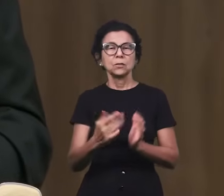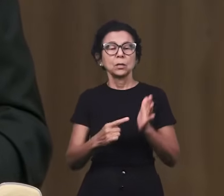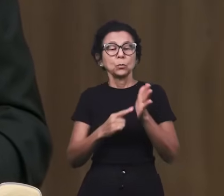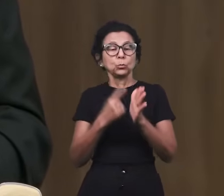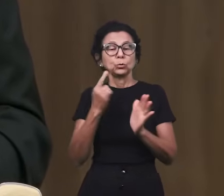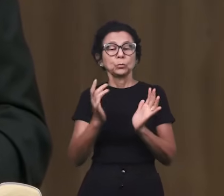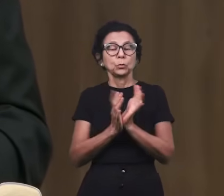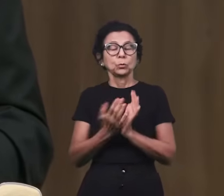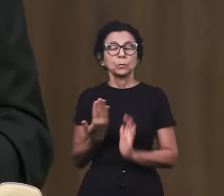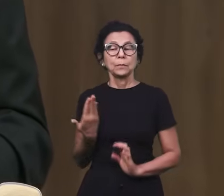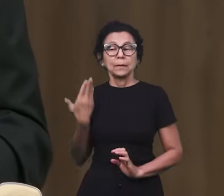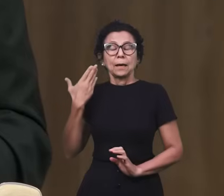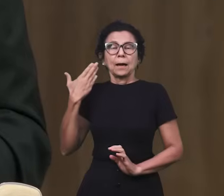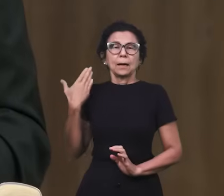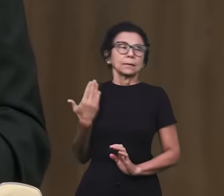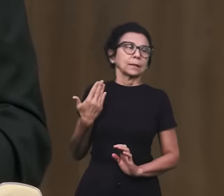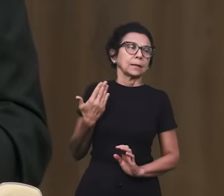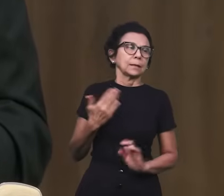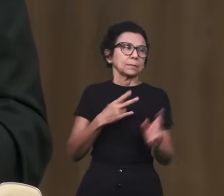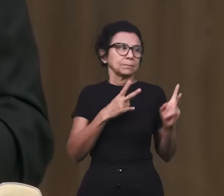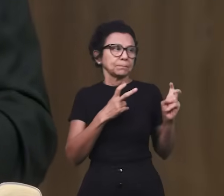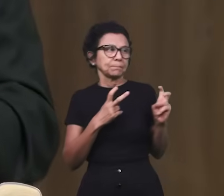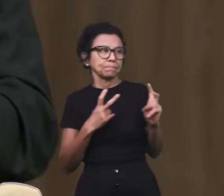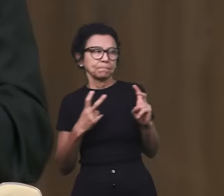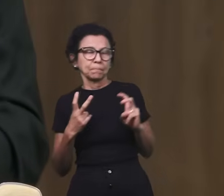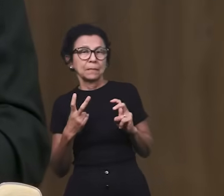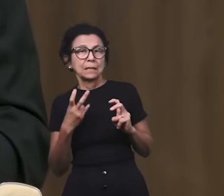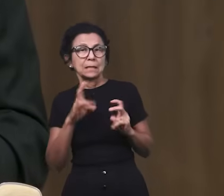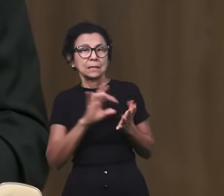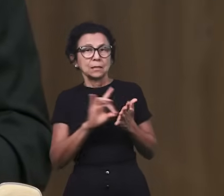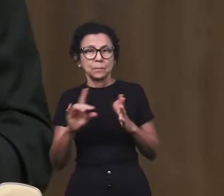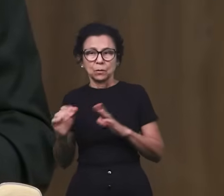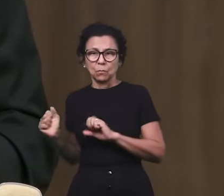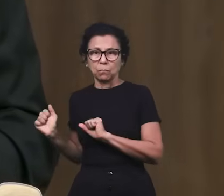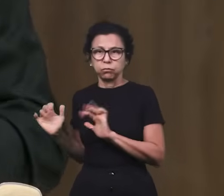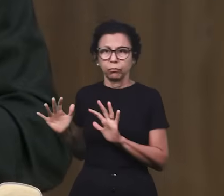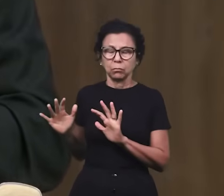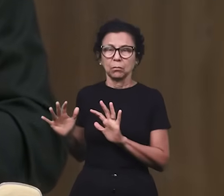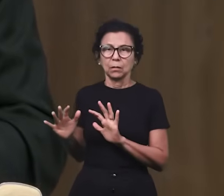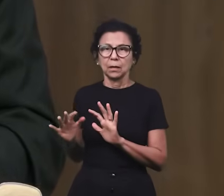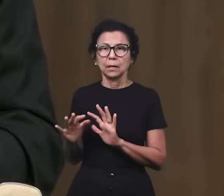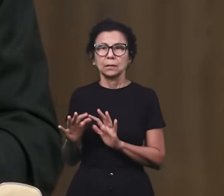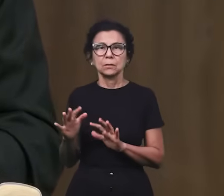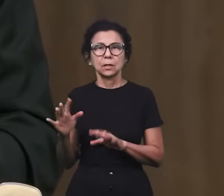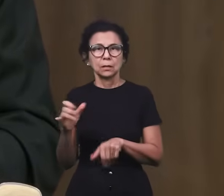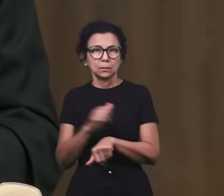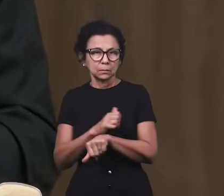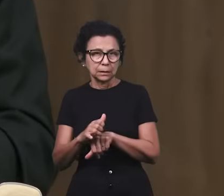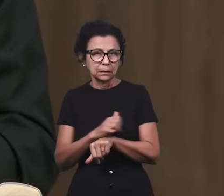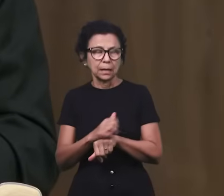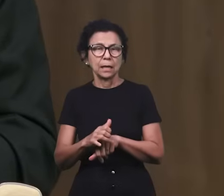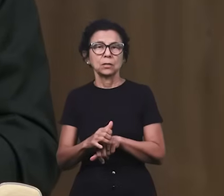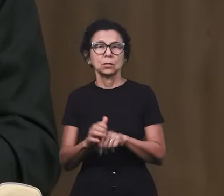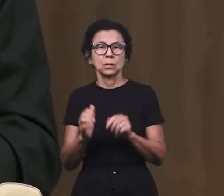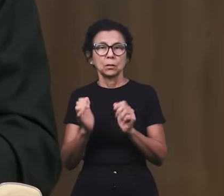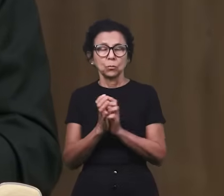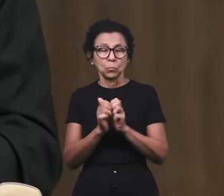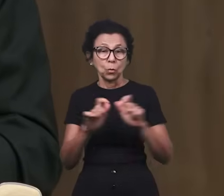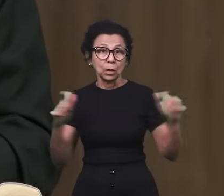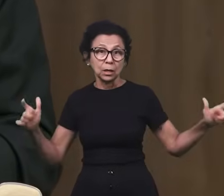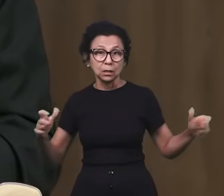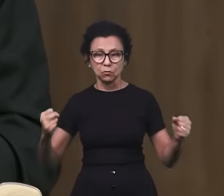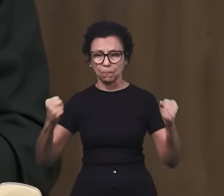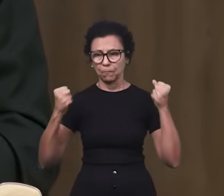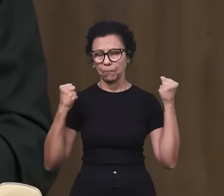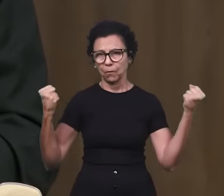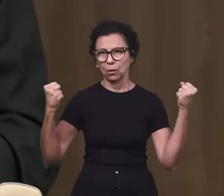ali. Mas antes de entrar nos ataques, é entender que todos nós pais, nesse sentido, devemos ser da